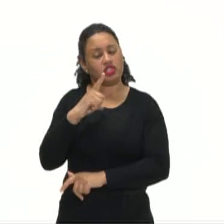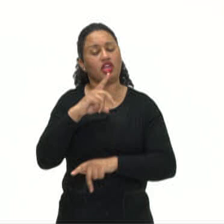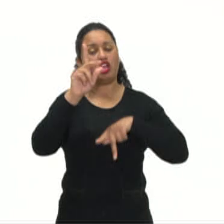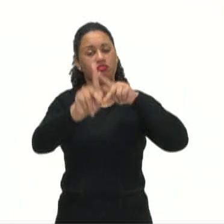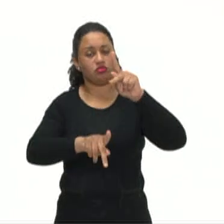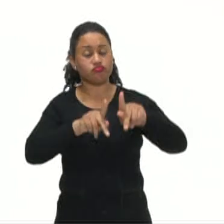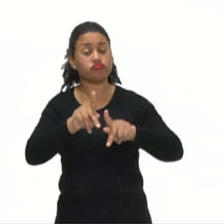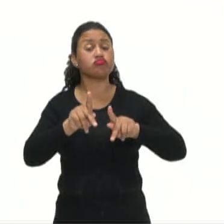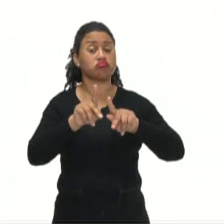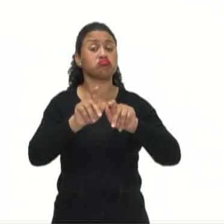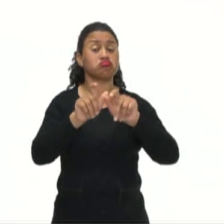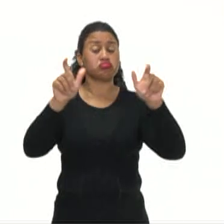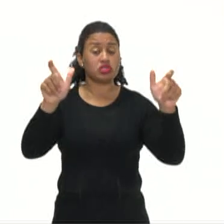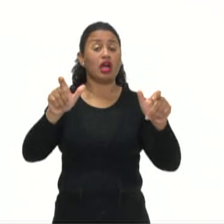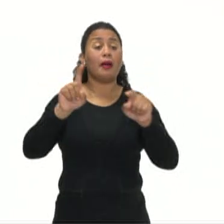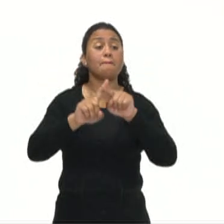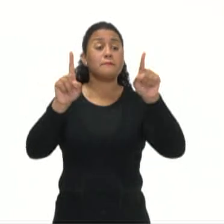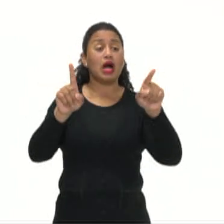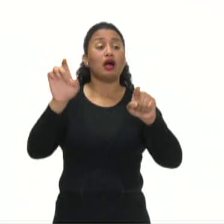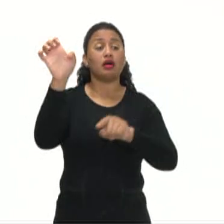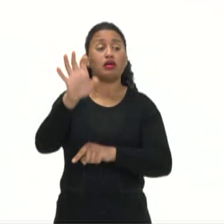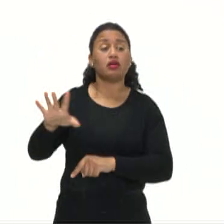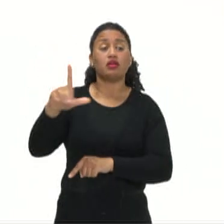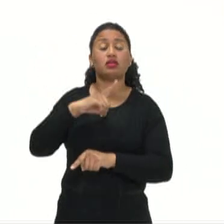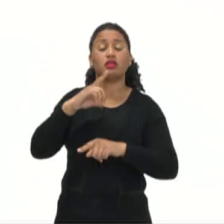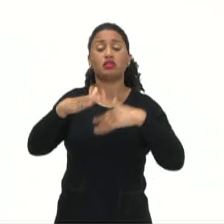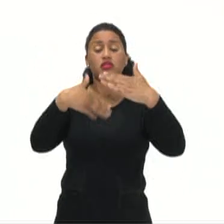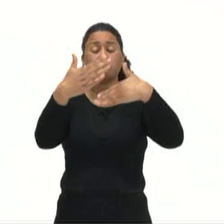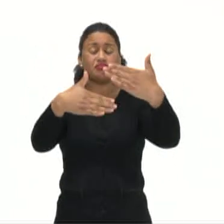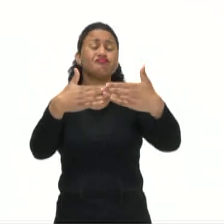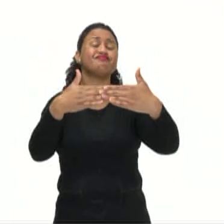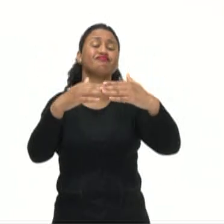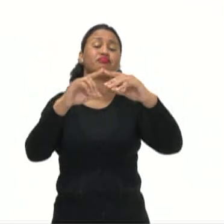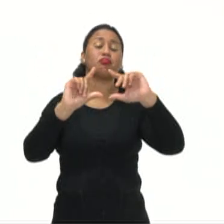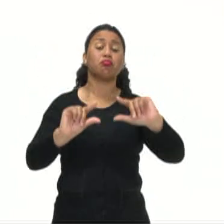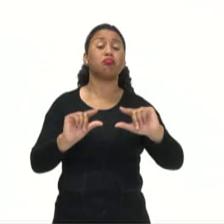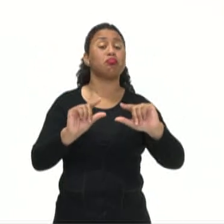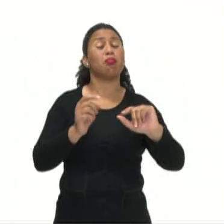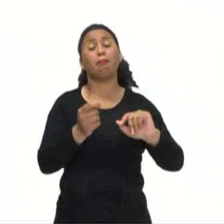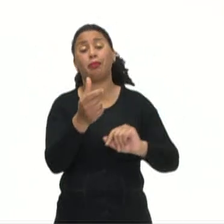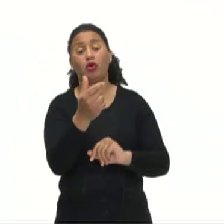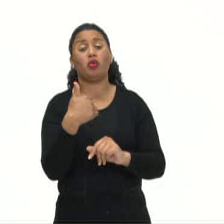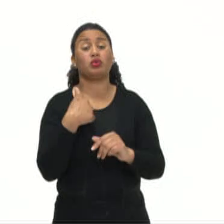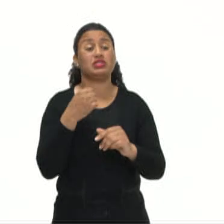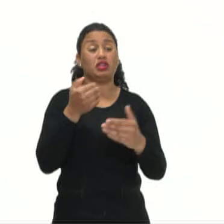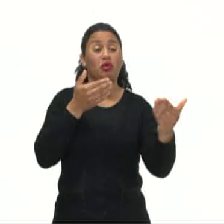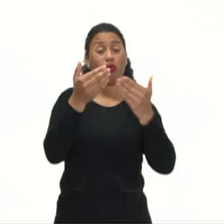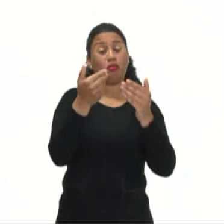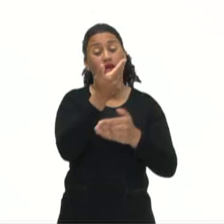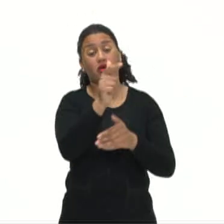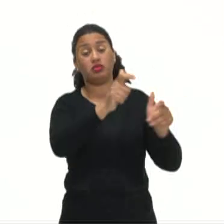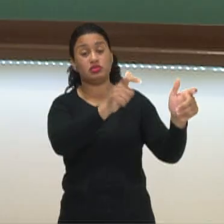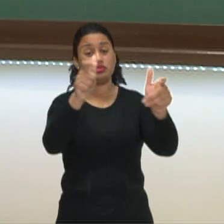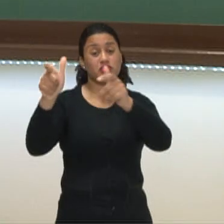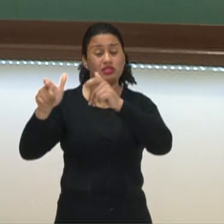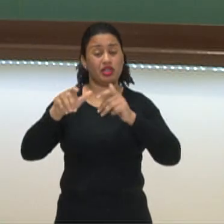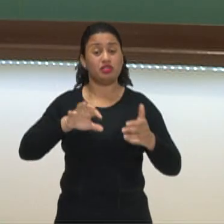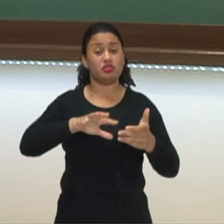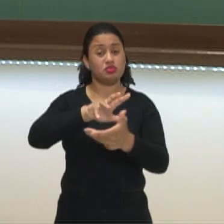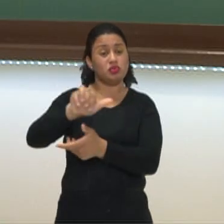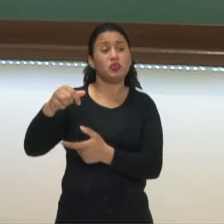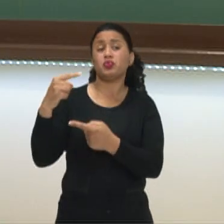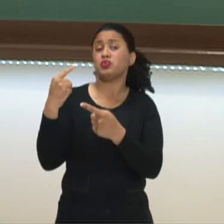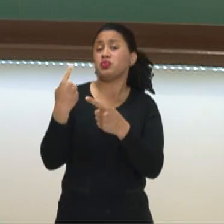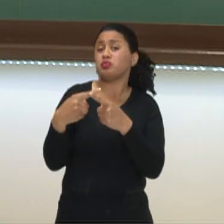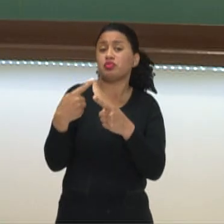população absoluta, a Europa possui atualmente um ritmo de crescimento populacional inferior a qualquer lugar do mundo. Isso se